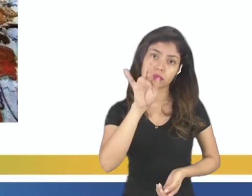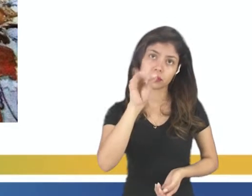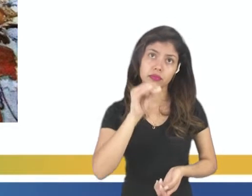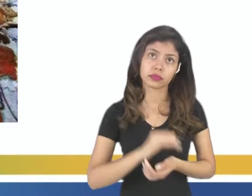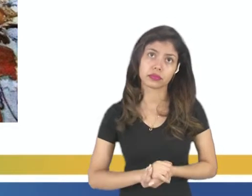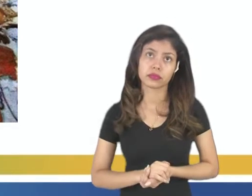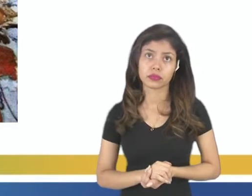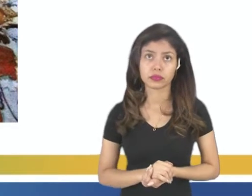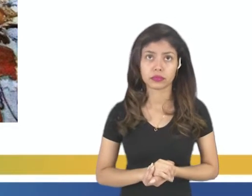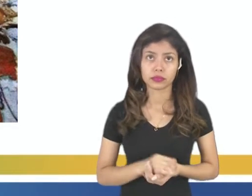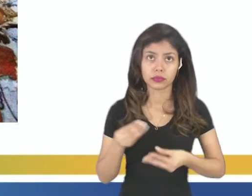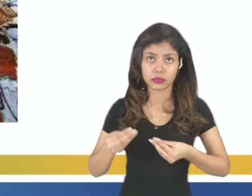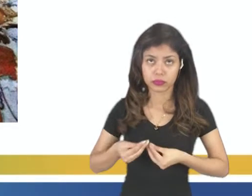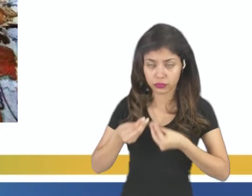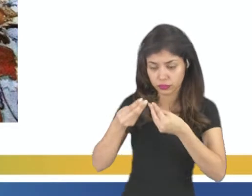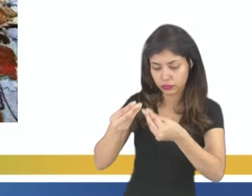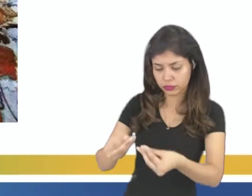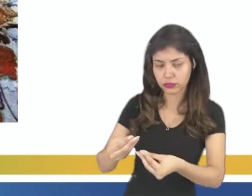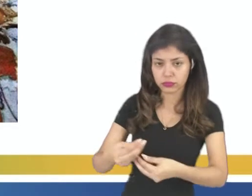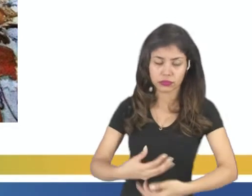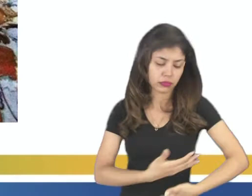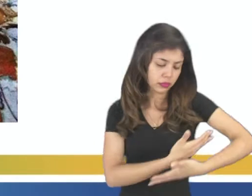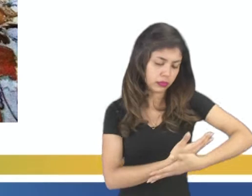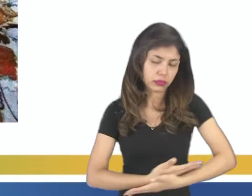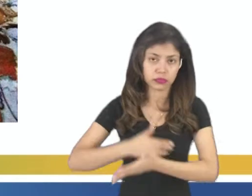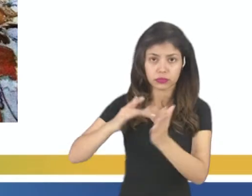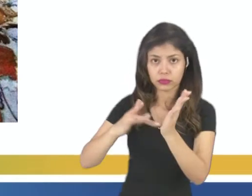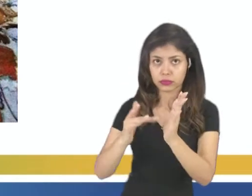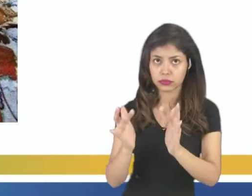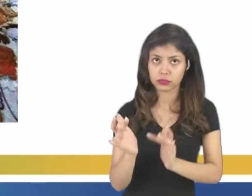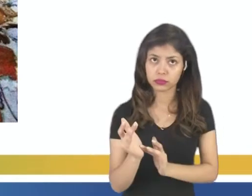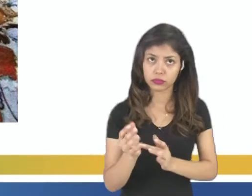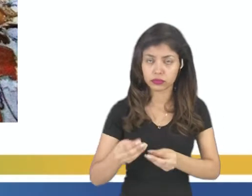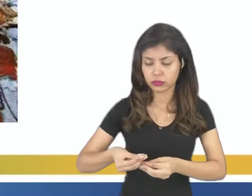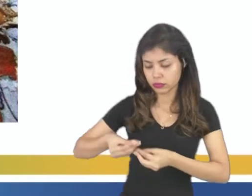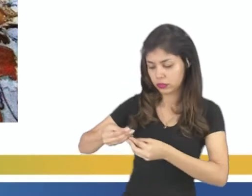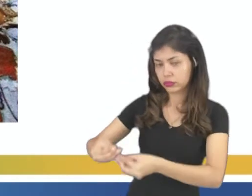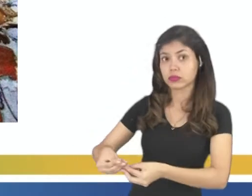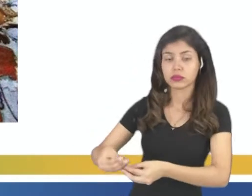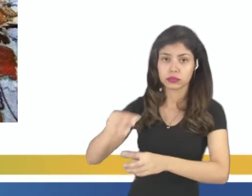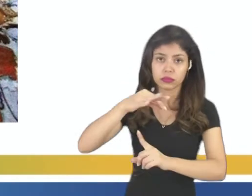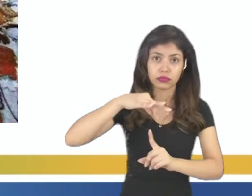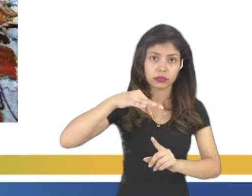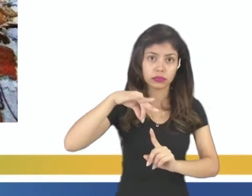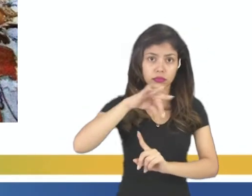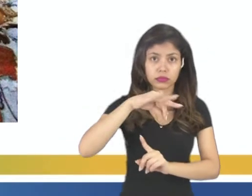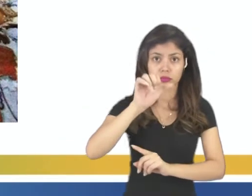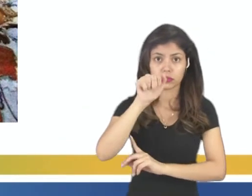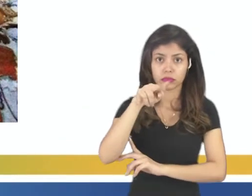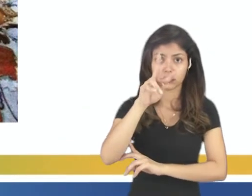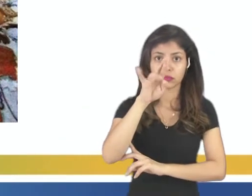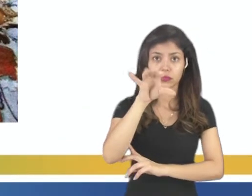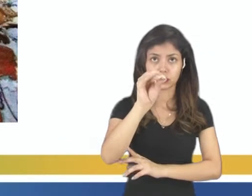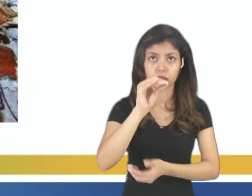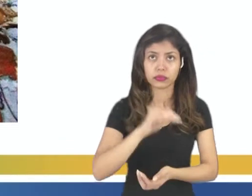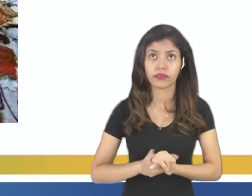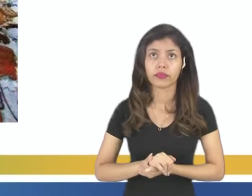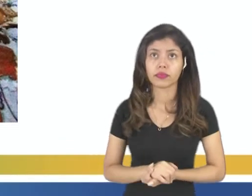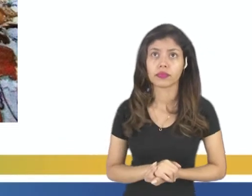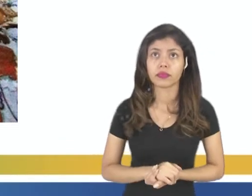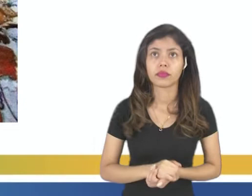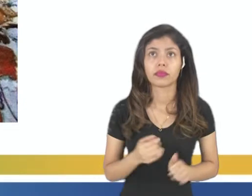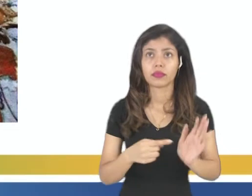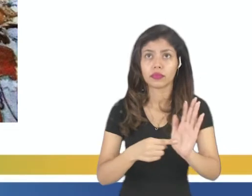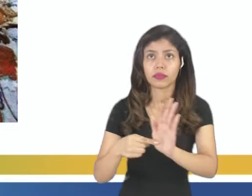pintura aí, a Virgem entrega o menino Jesus a Santo Antônio de Pádua, né? Detalhe da obra do mestre Ataíde na matriz